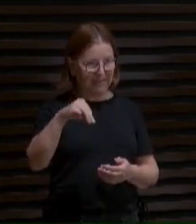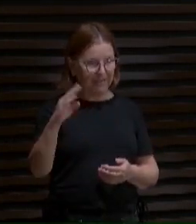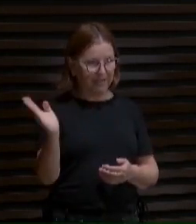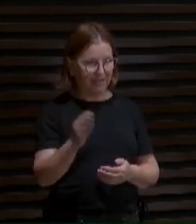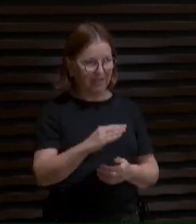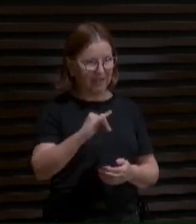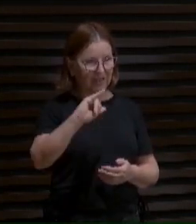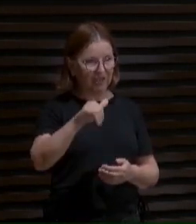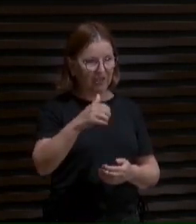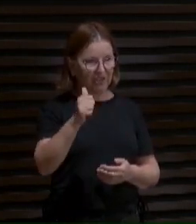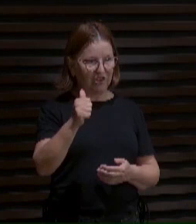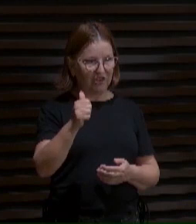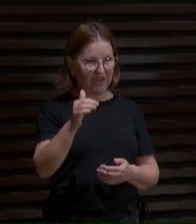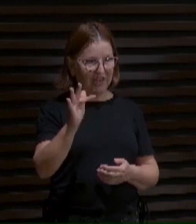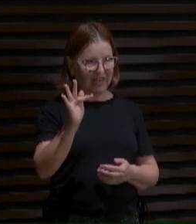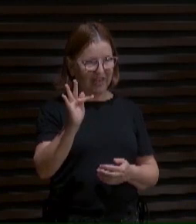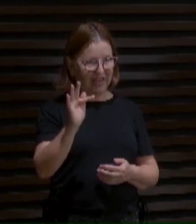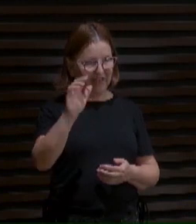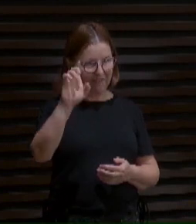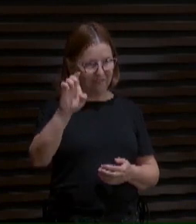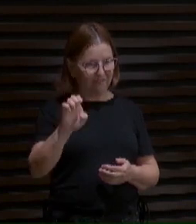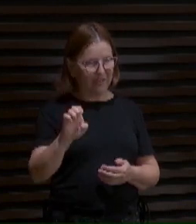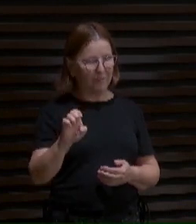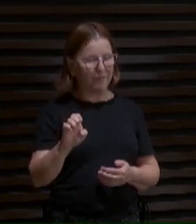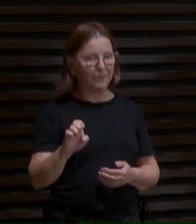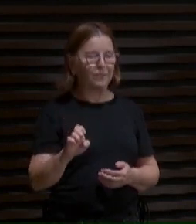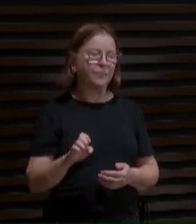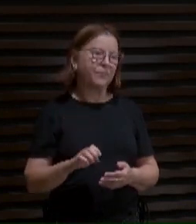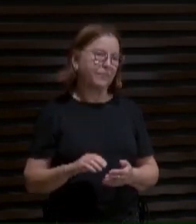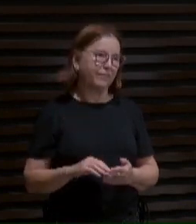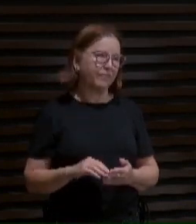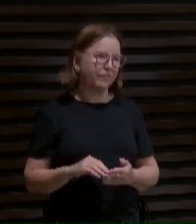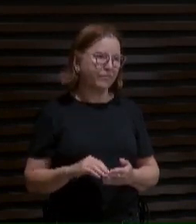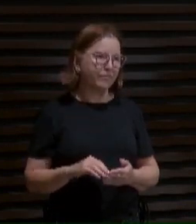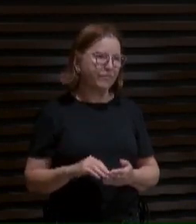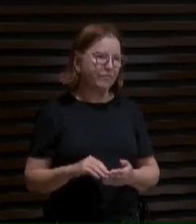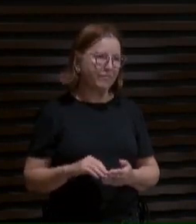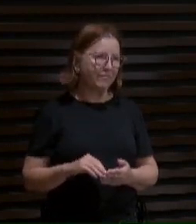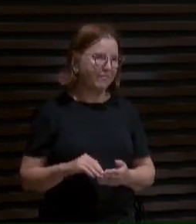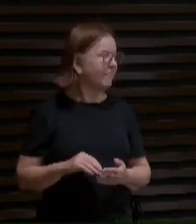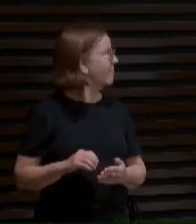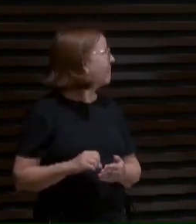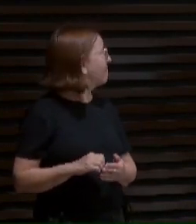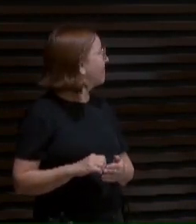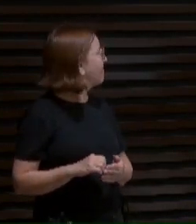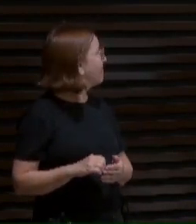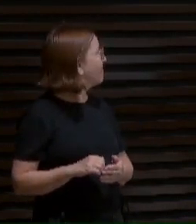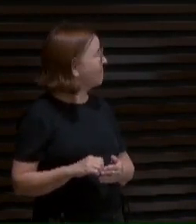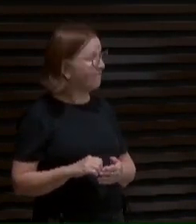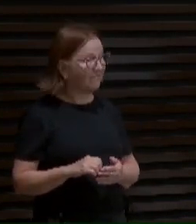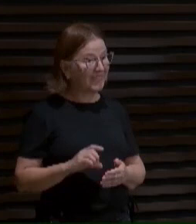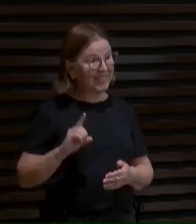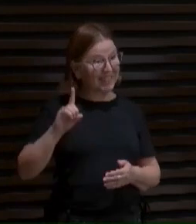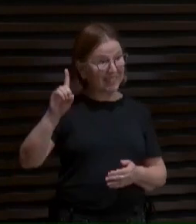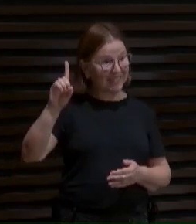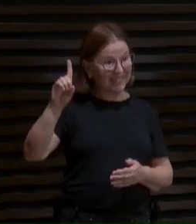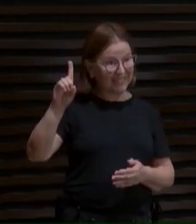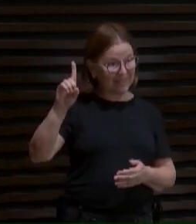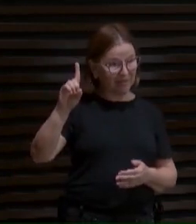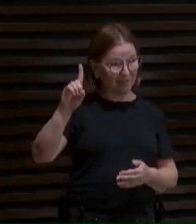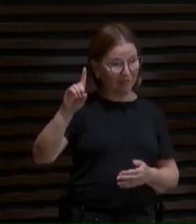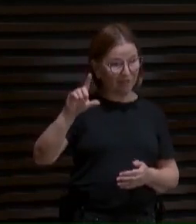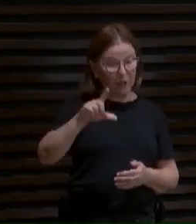Os cananitas, os semitas e os jafetitas. E Deus pegou um